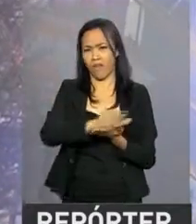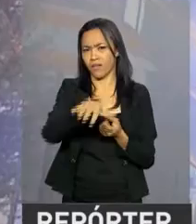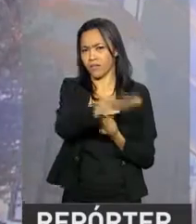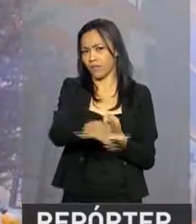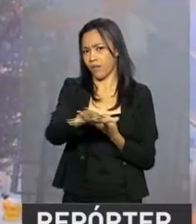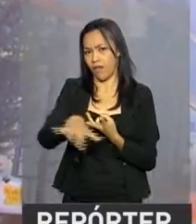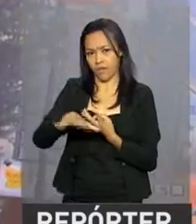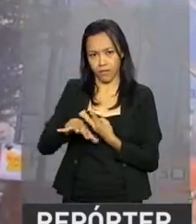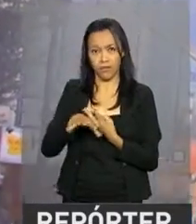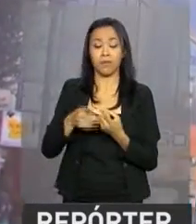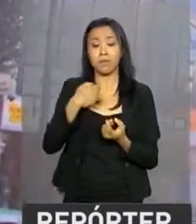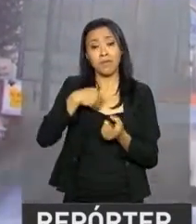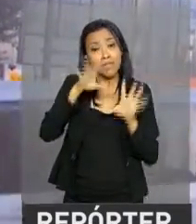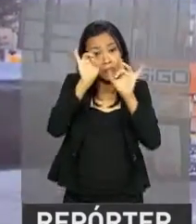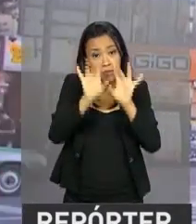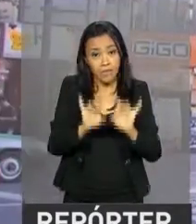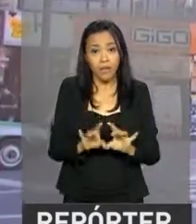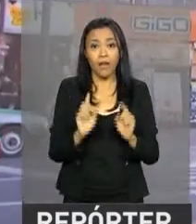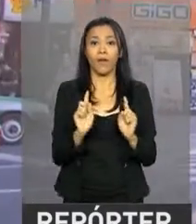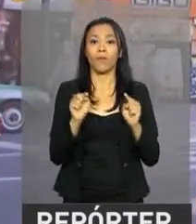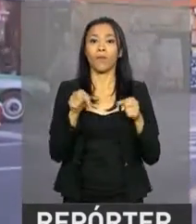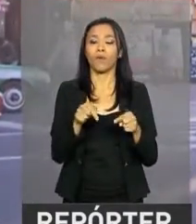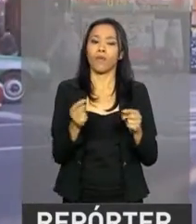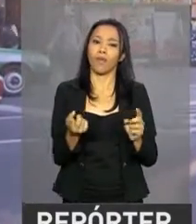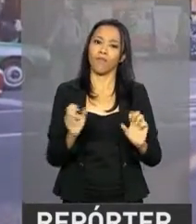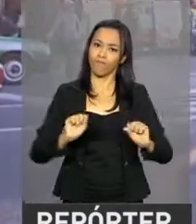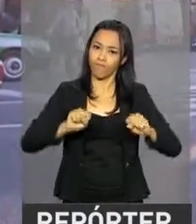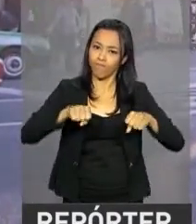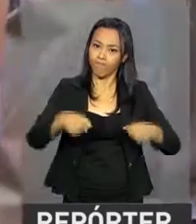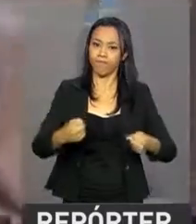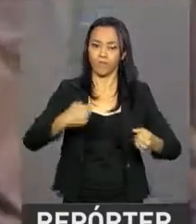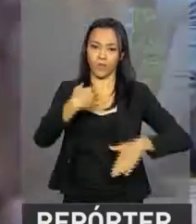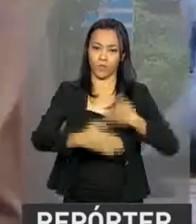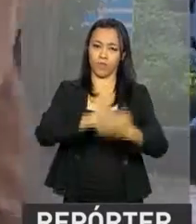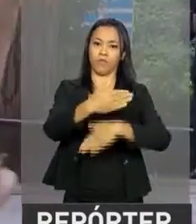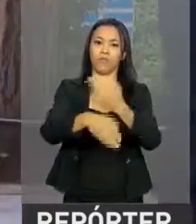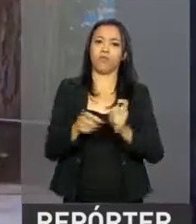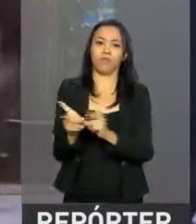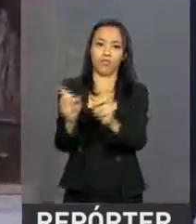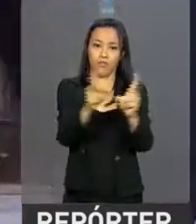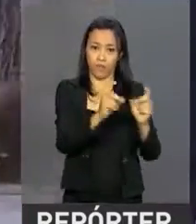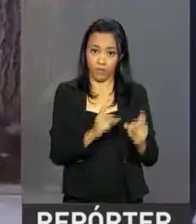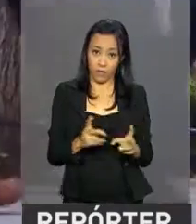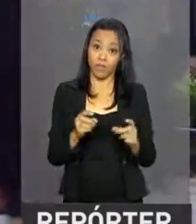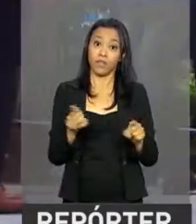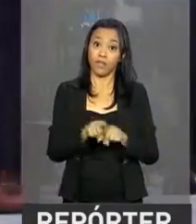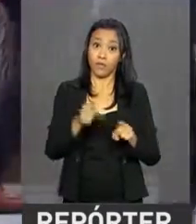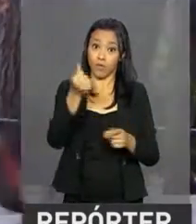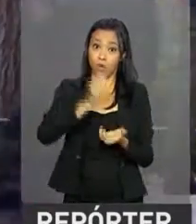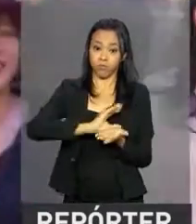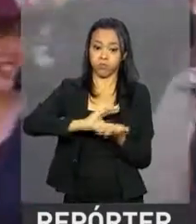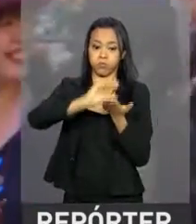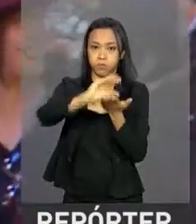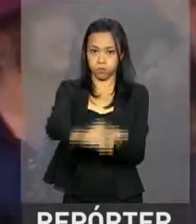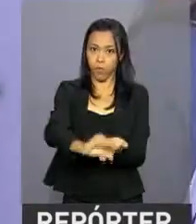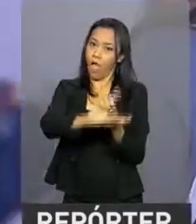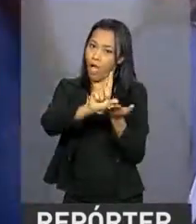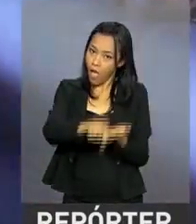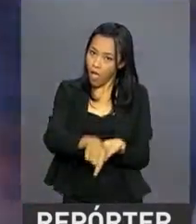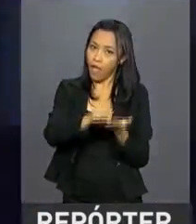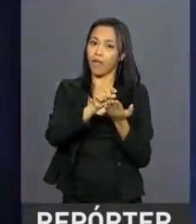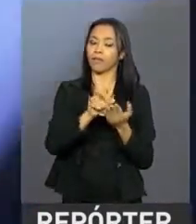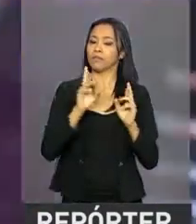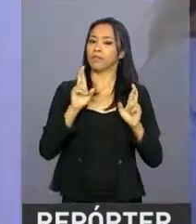áreas e, especialmente, retomar a rota do crescimento no comércio e nos investimentos. É isso o